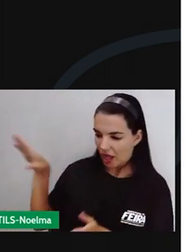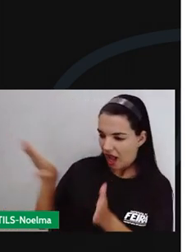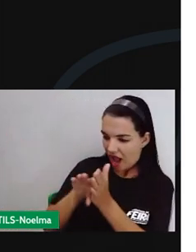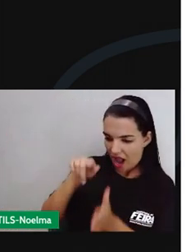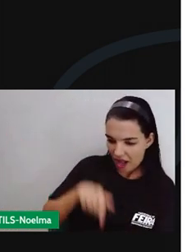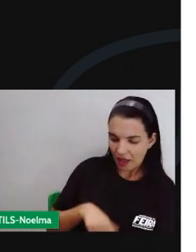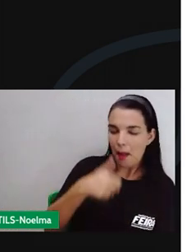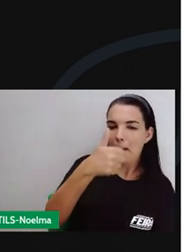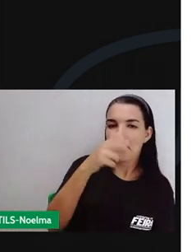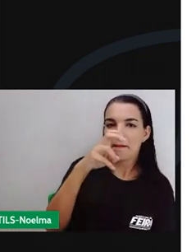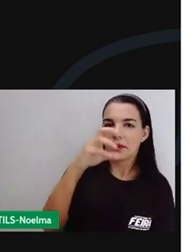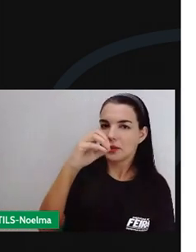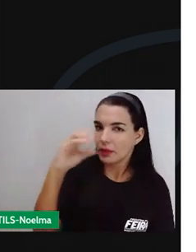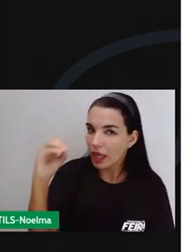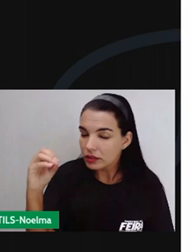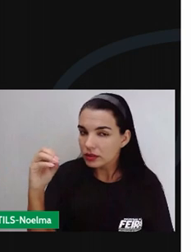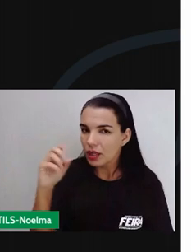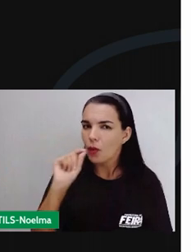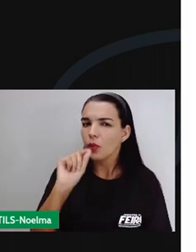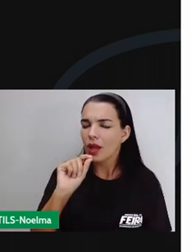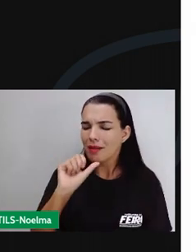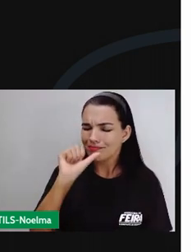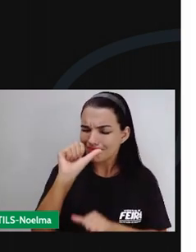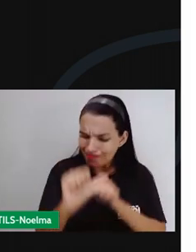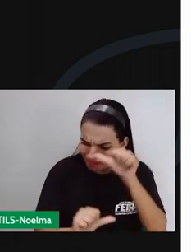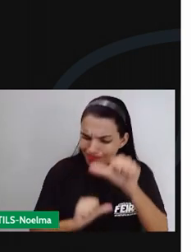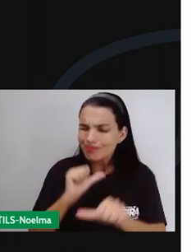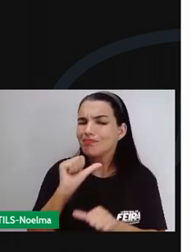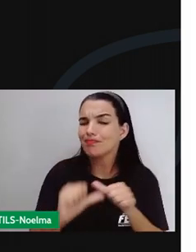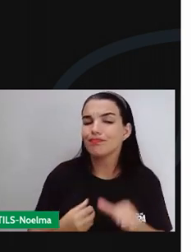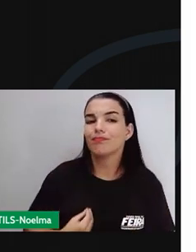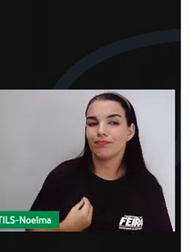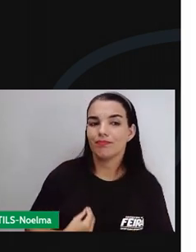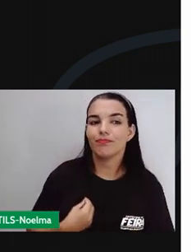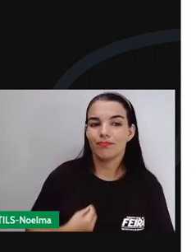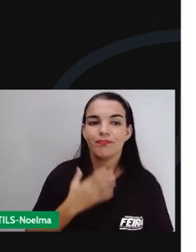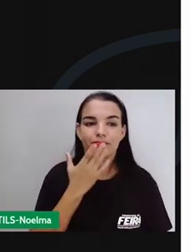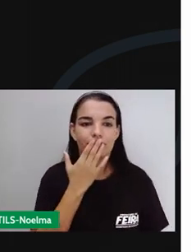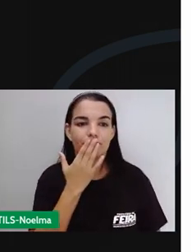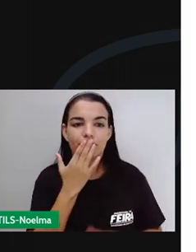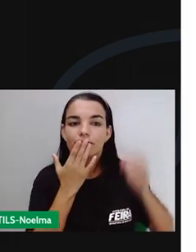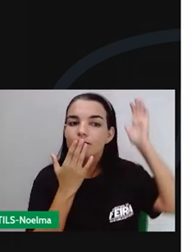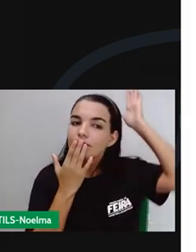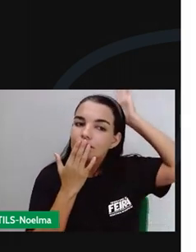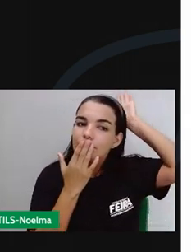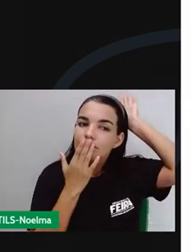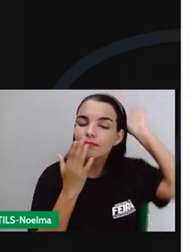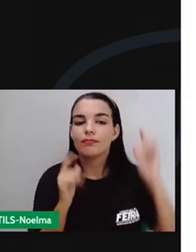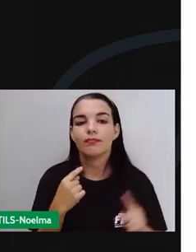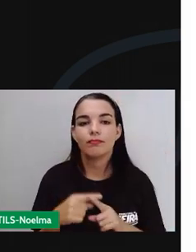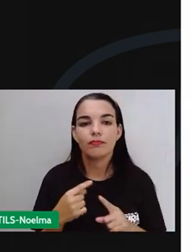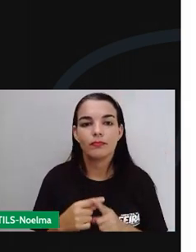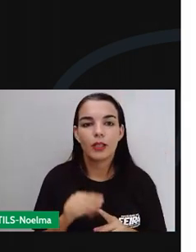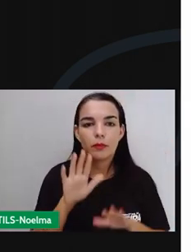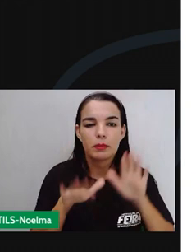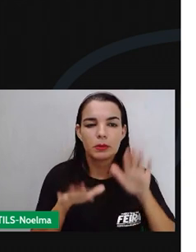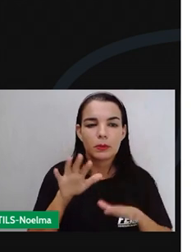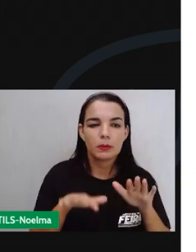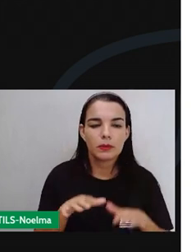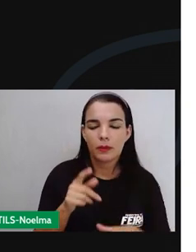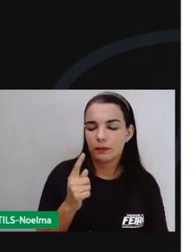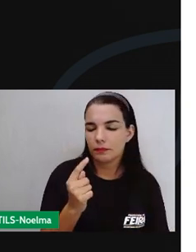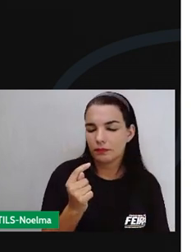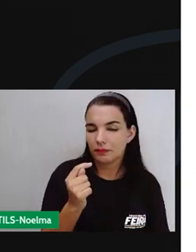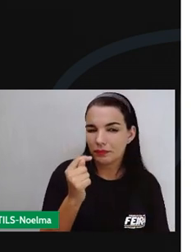a vida dos indígenas foi duramente alterada. Além disso, ao longo dos anos seguintes, o número total deles